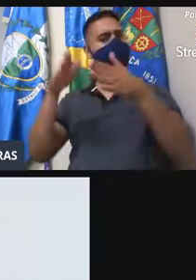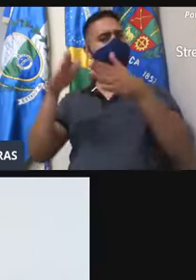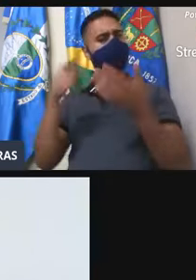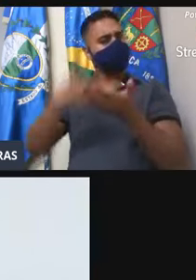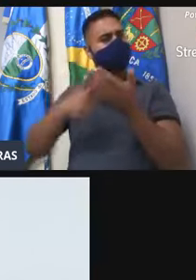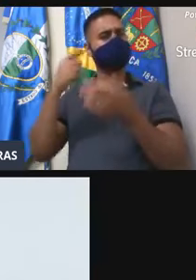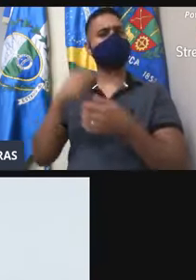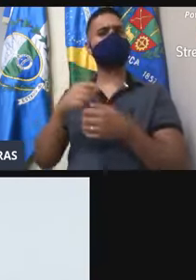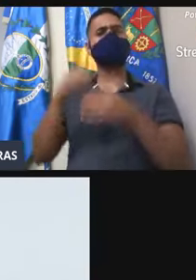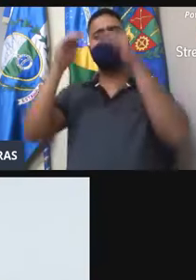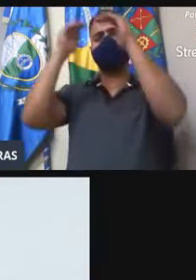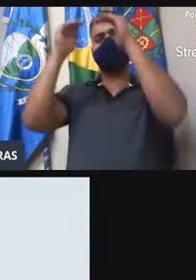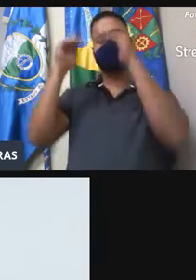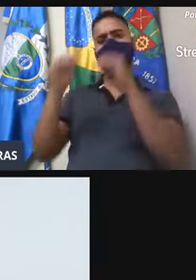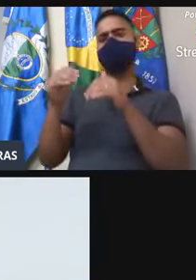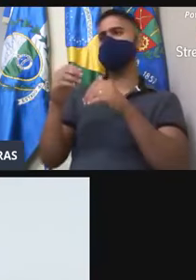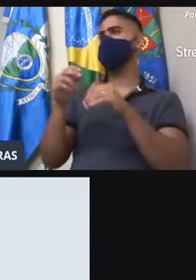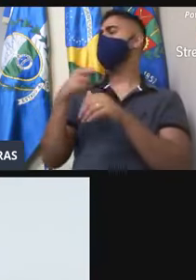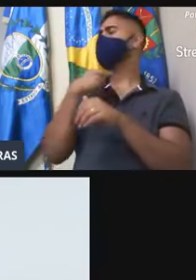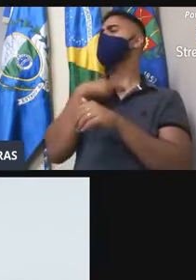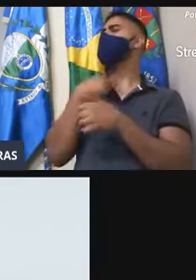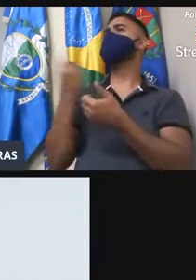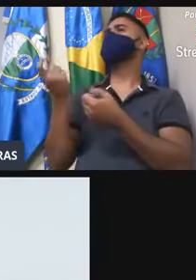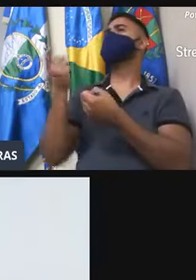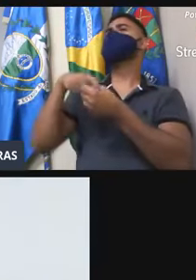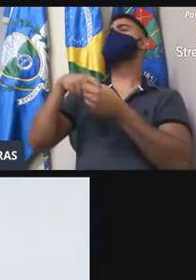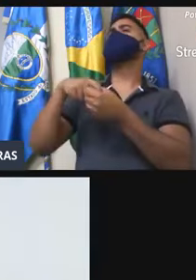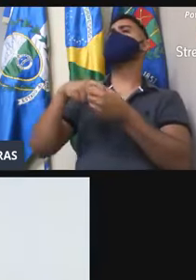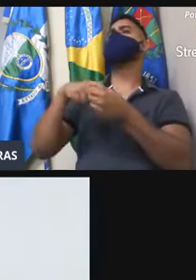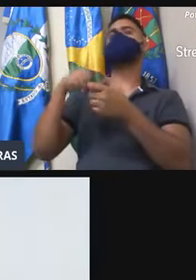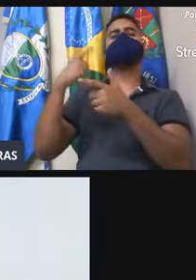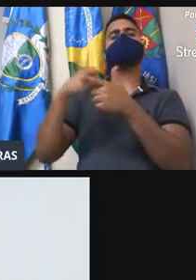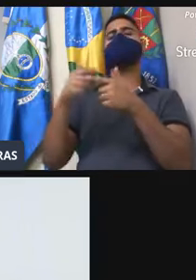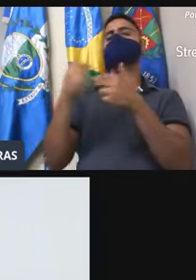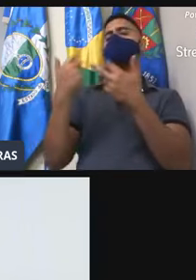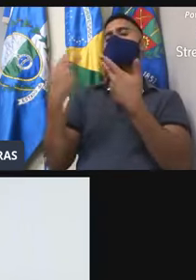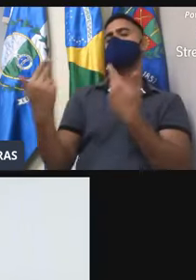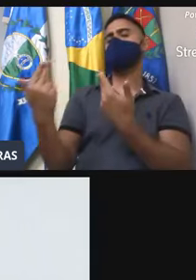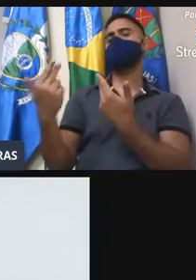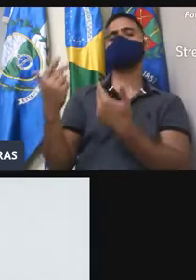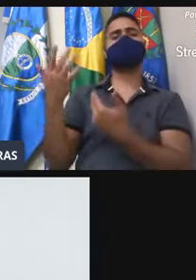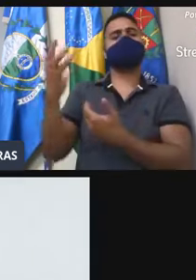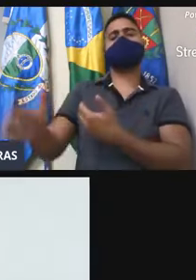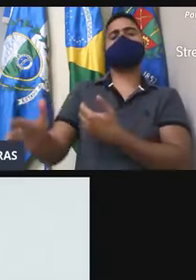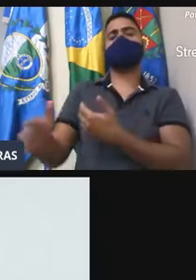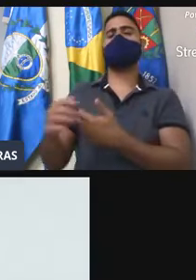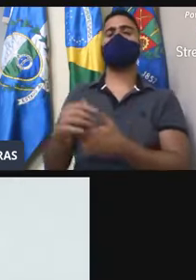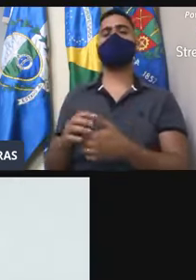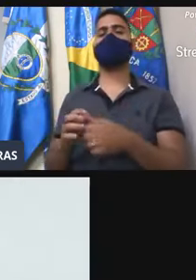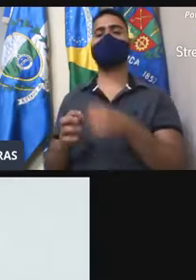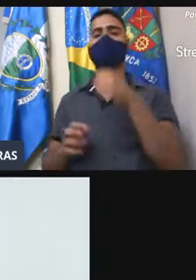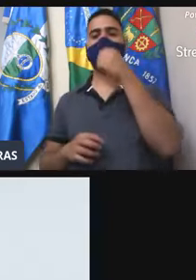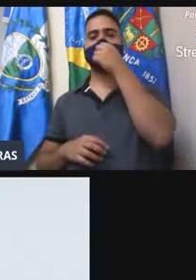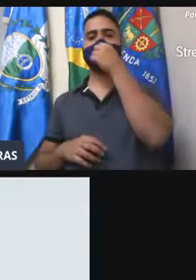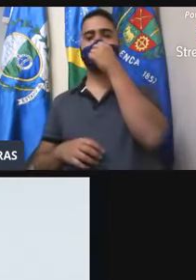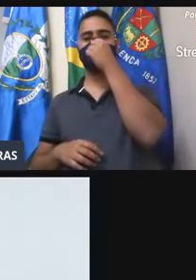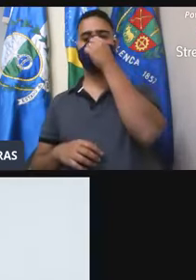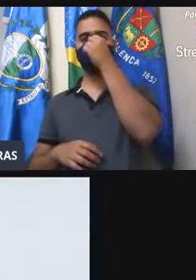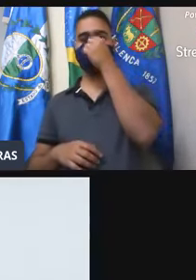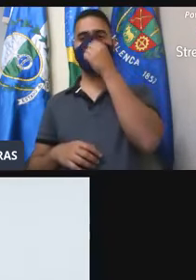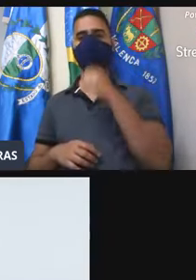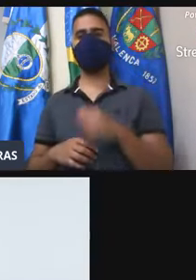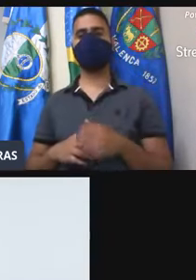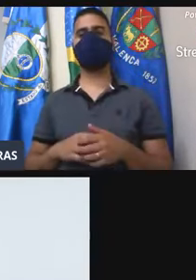respeitem, para que a coisa não possa voltar no que era, coisa que a gente não quer, né? Então a gente teve essa, né, essa